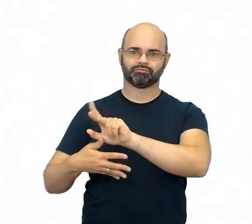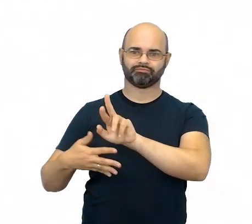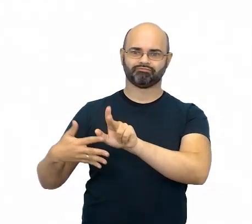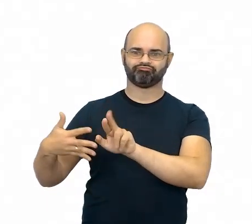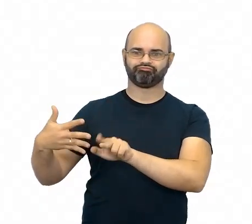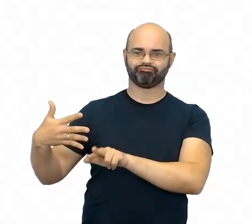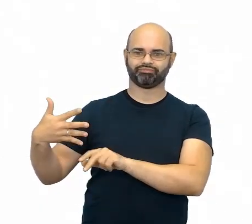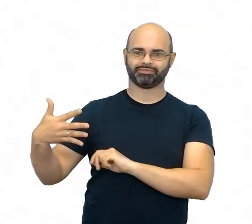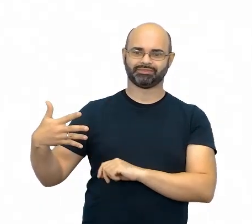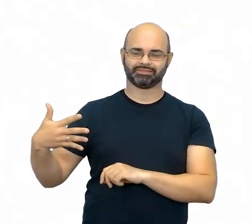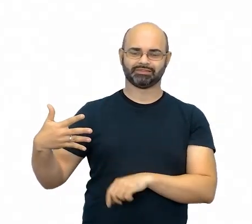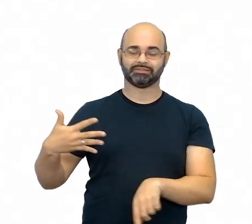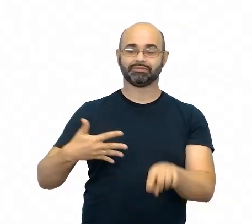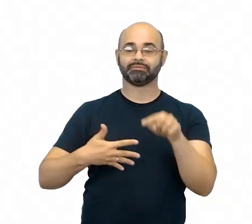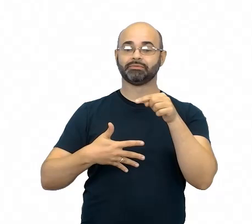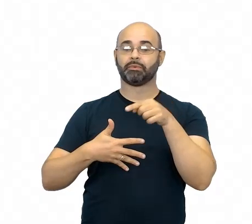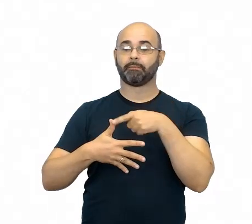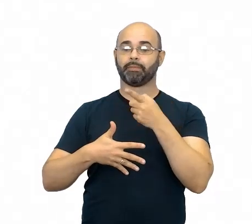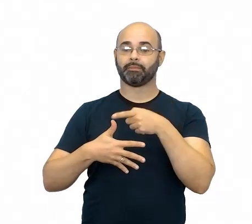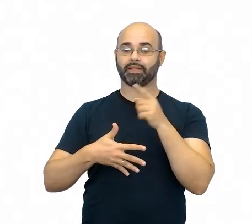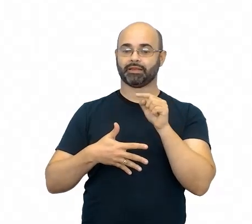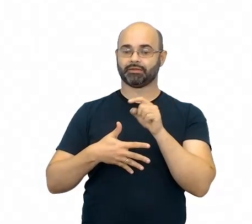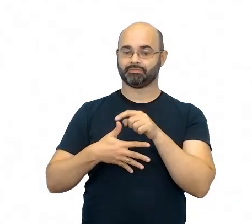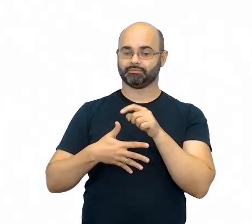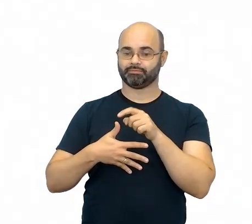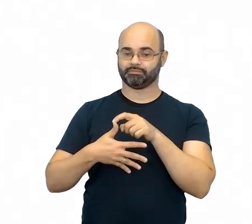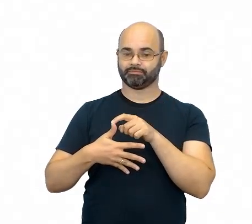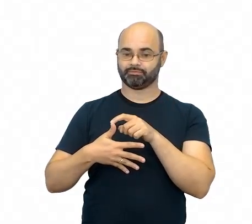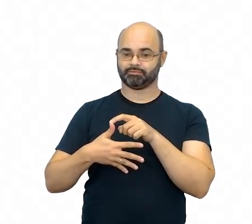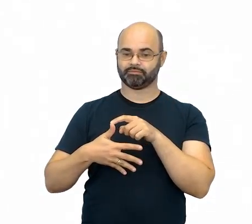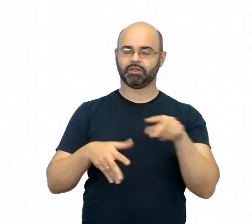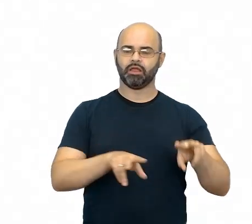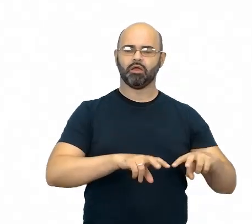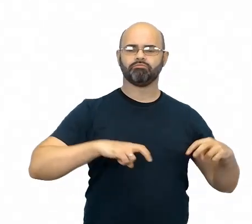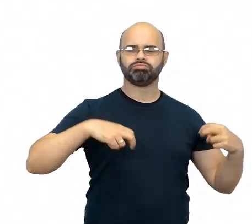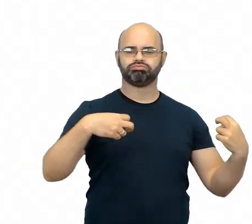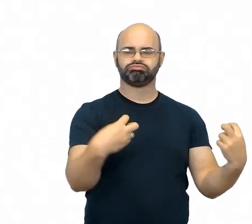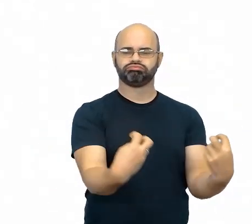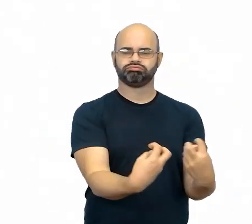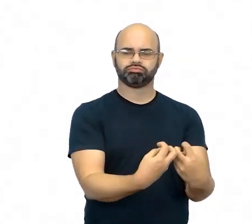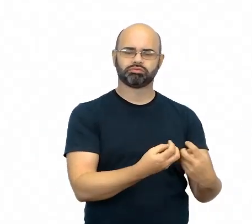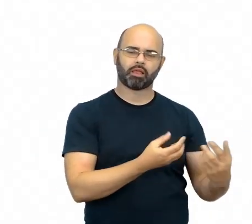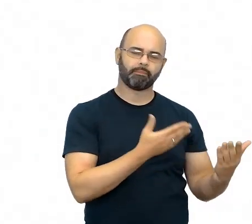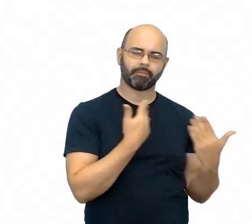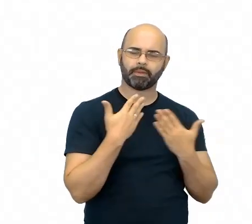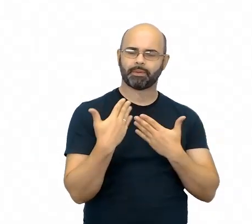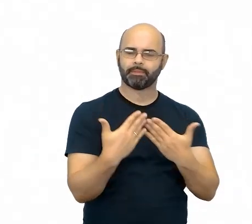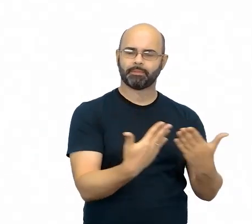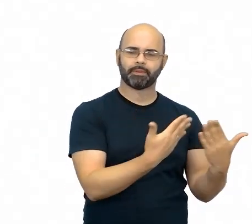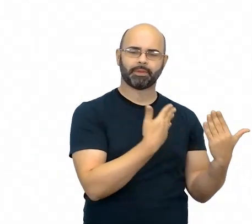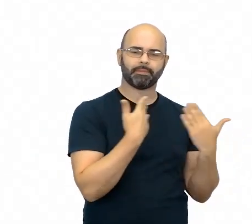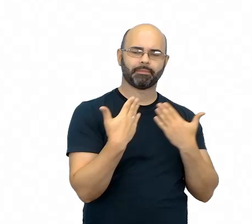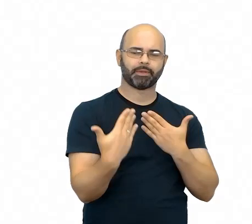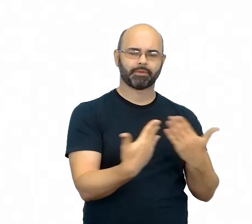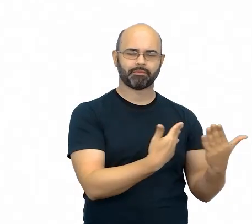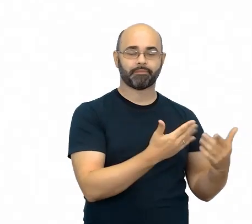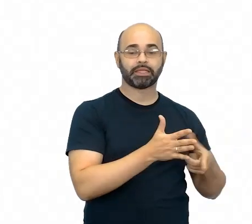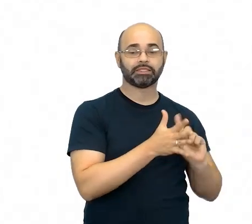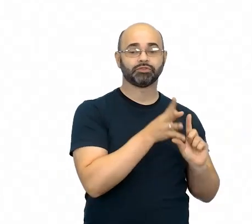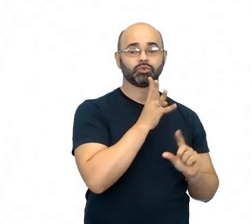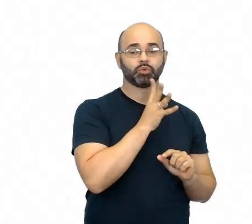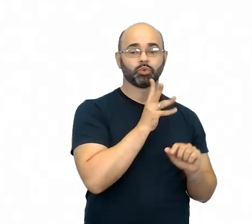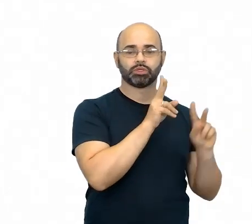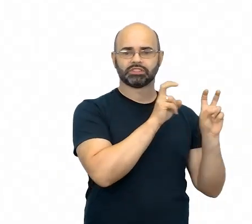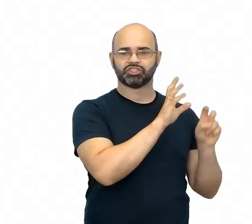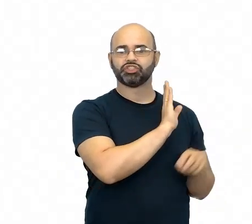é participar de uma roda de conversa para expor seus conhecimentos prévios sobre a necessidade